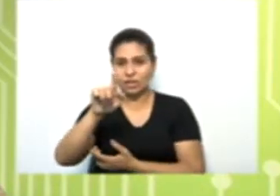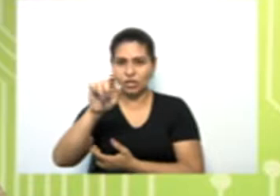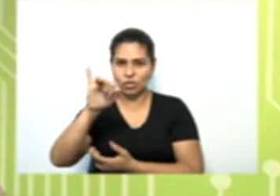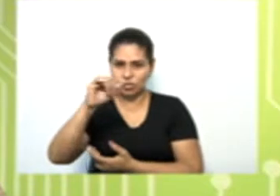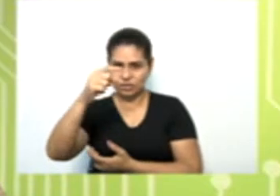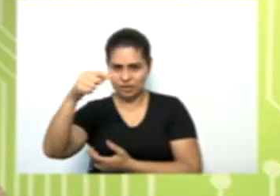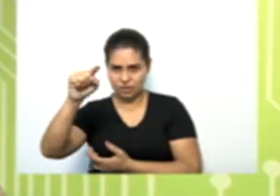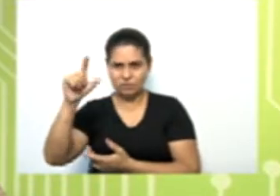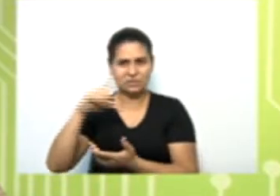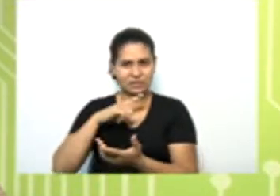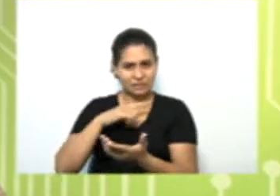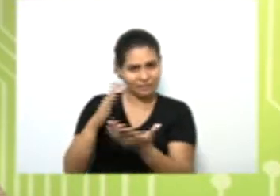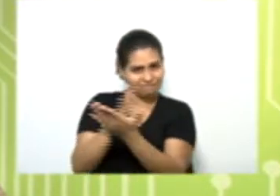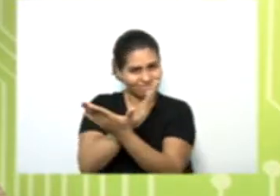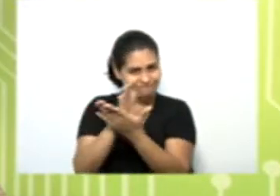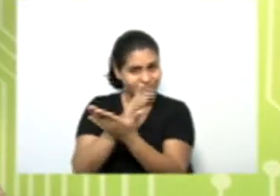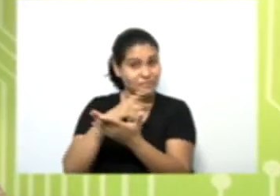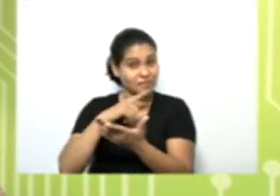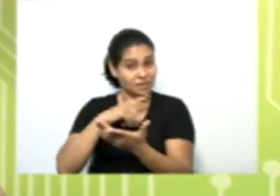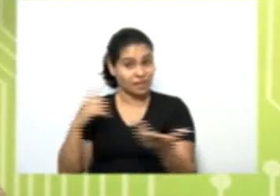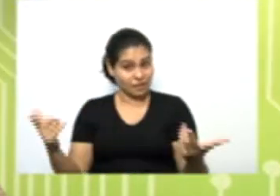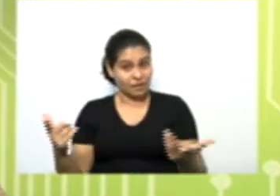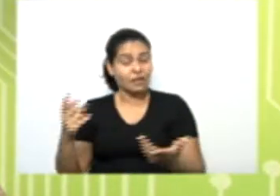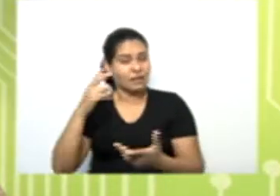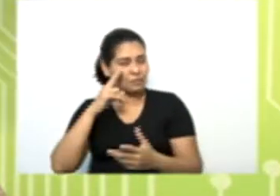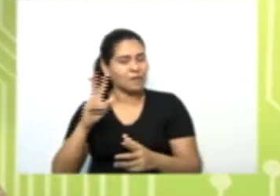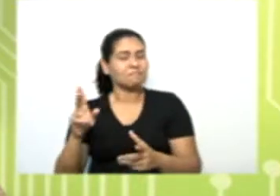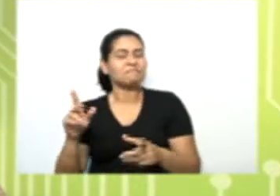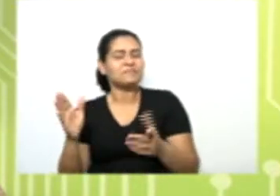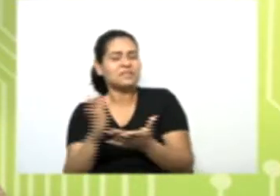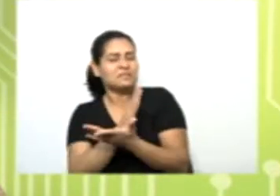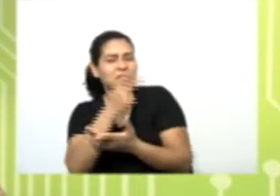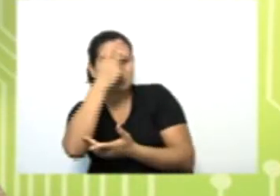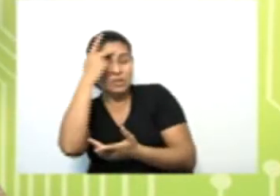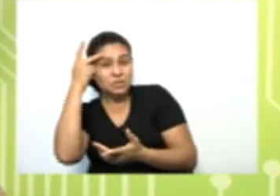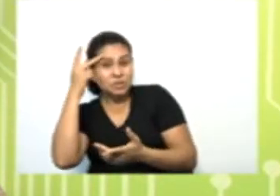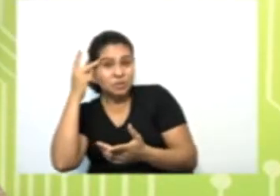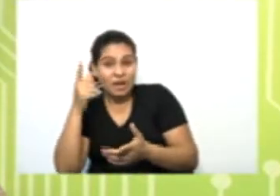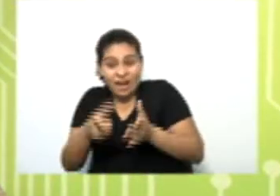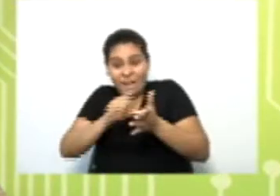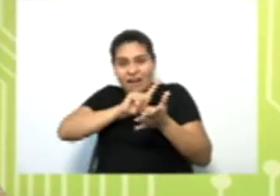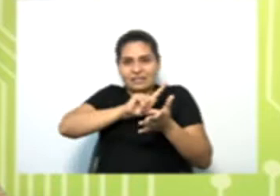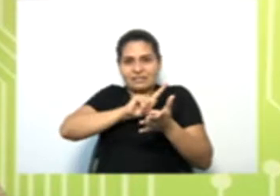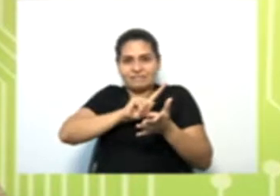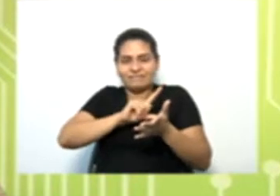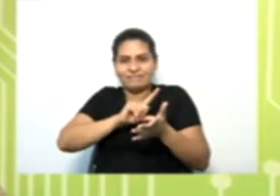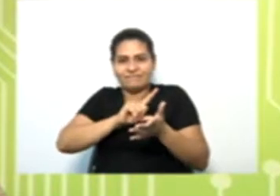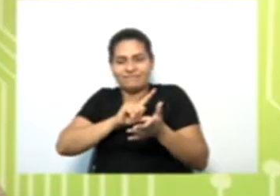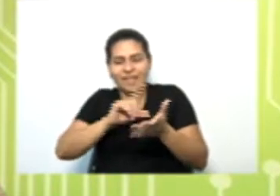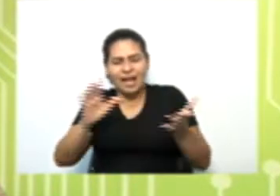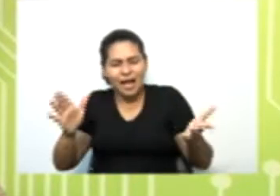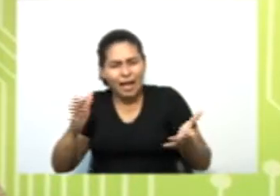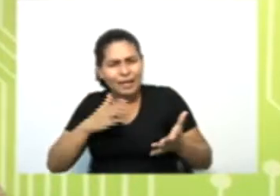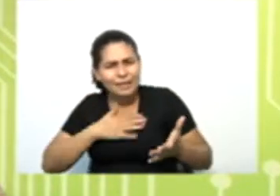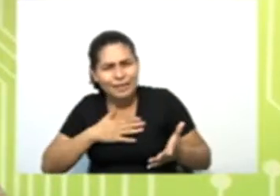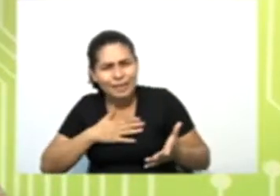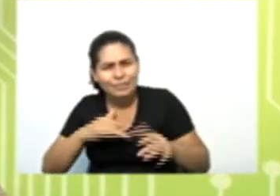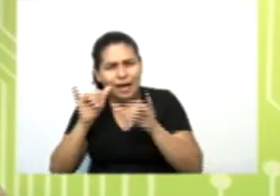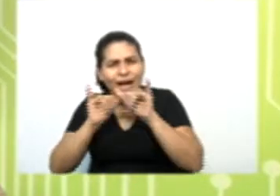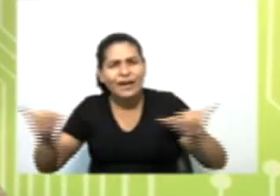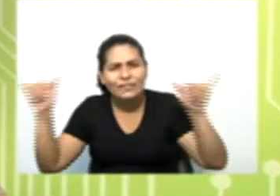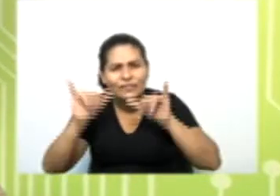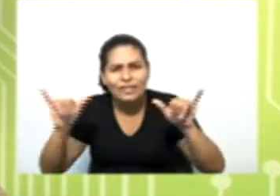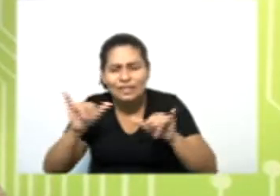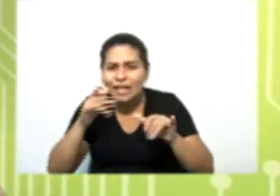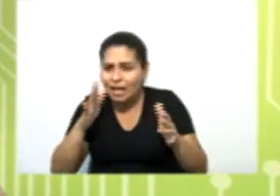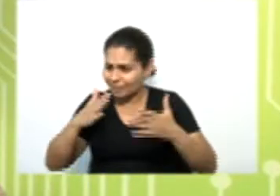algumas situações, melhor falando, em negociações também, as pessoas acabam antecipando o que o outro quer dizer, ou a informação